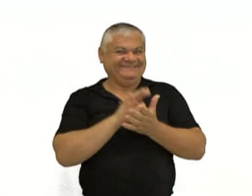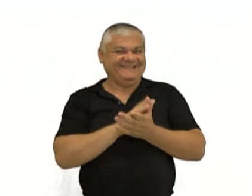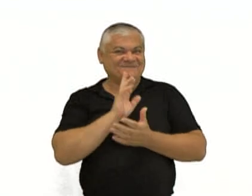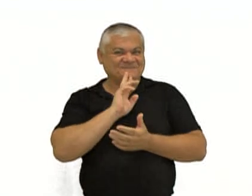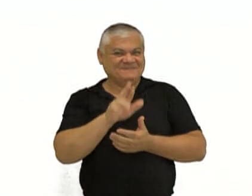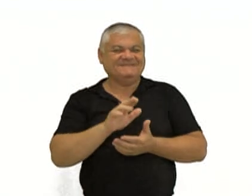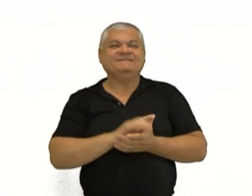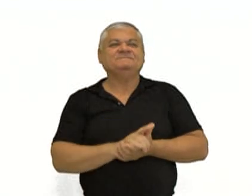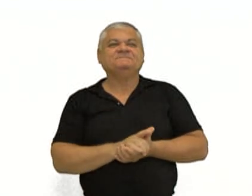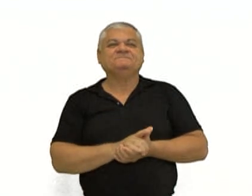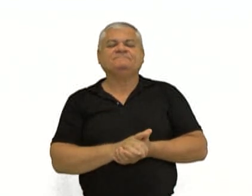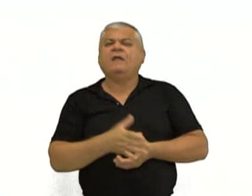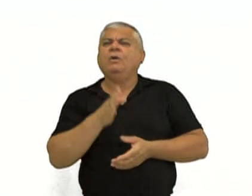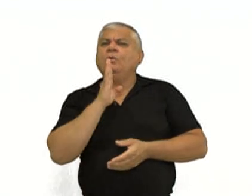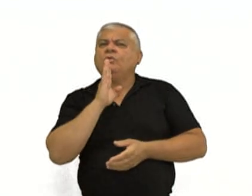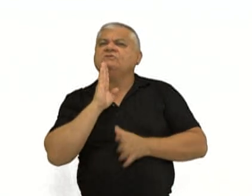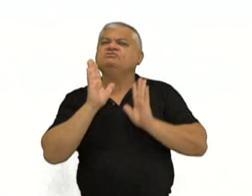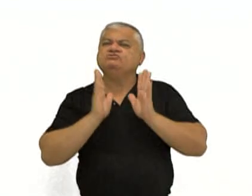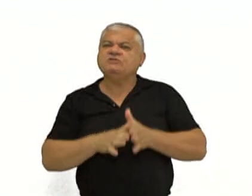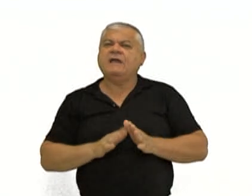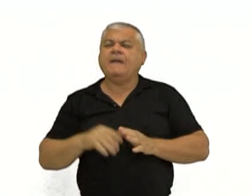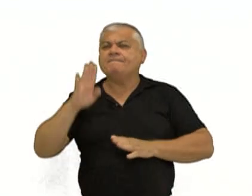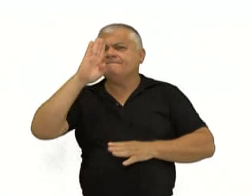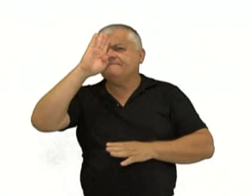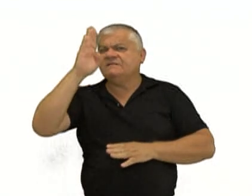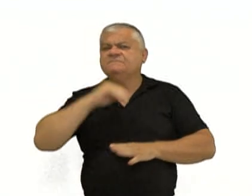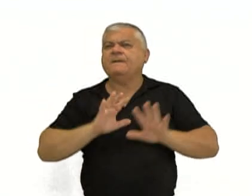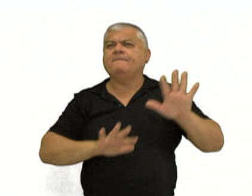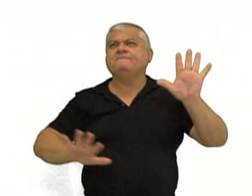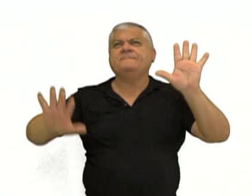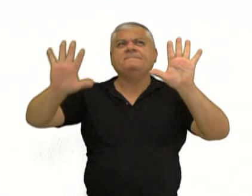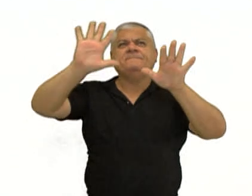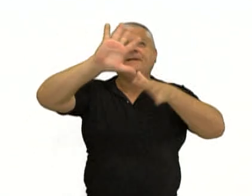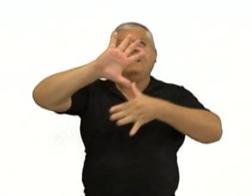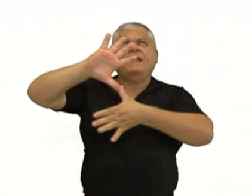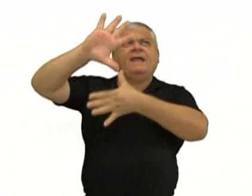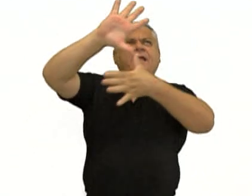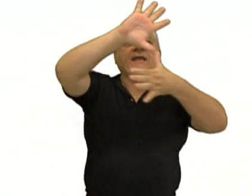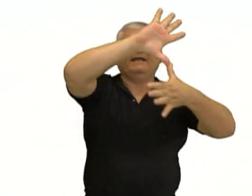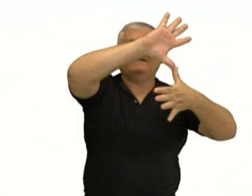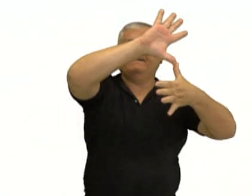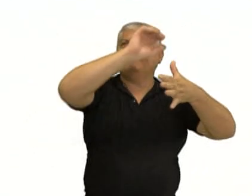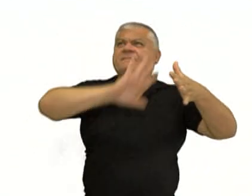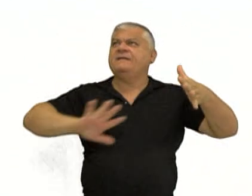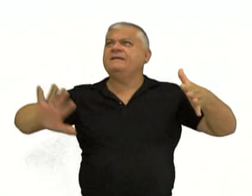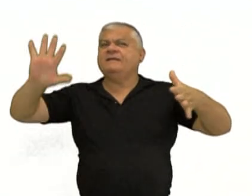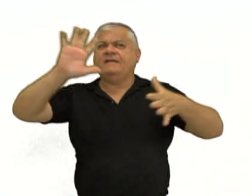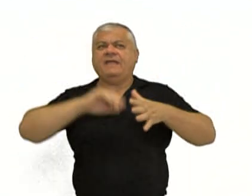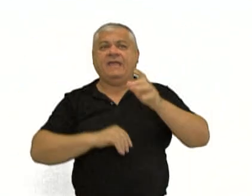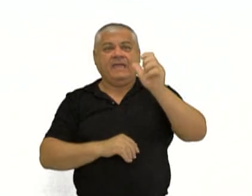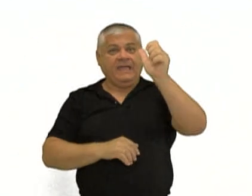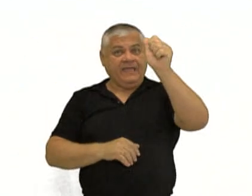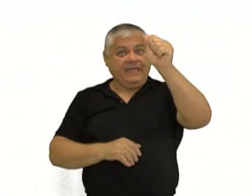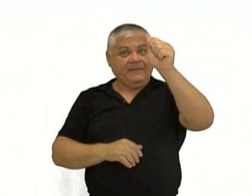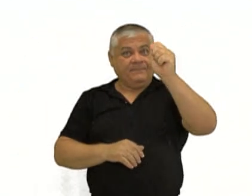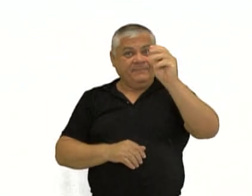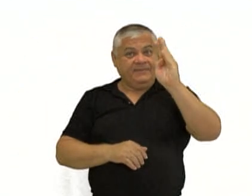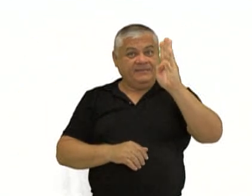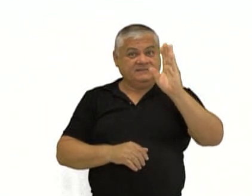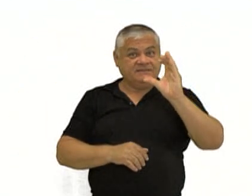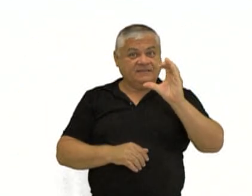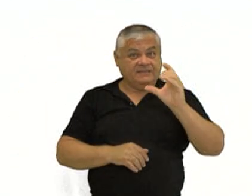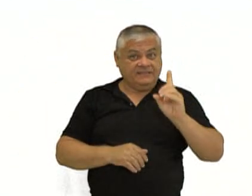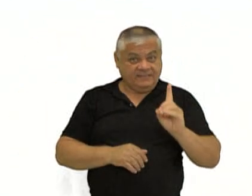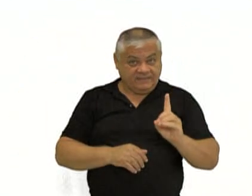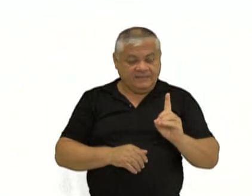responderem, então, conhecendo as principais características dos continentes, responda. Nós temos da letra A até a letra D, vocês vão